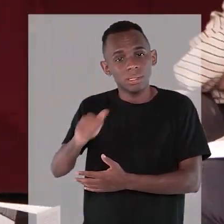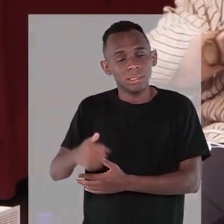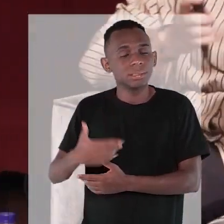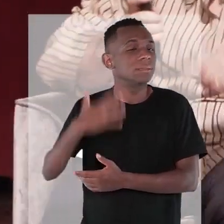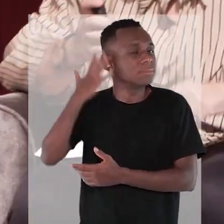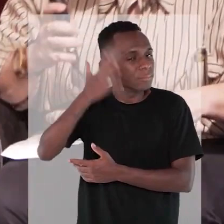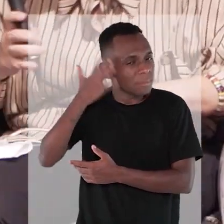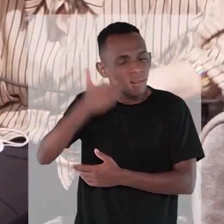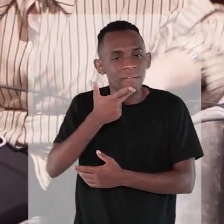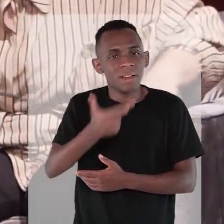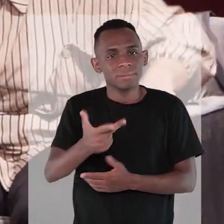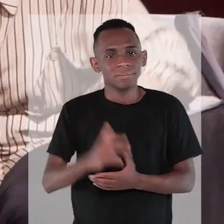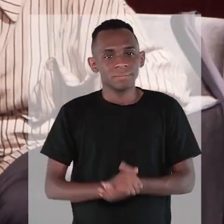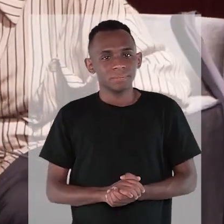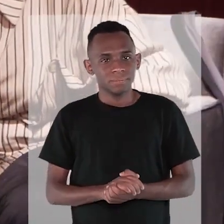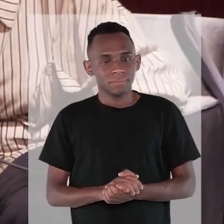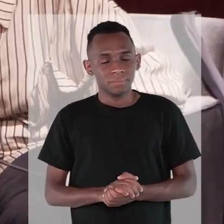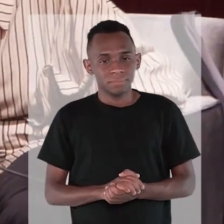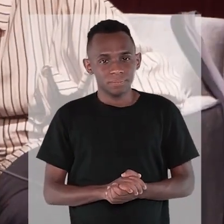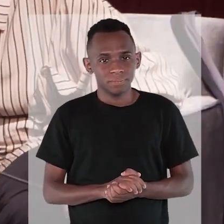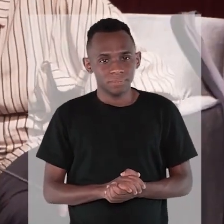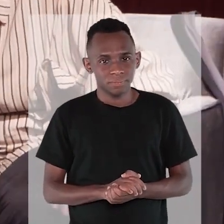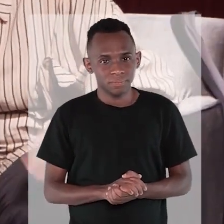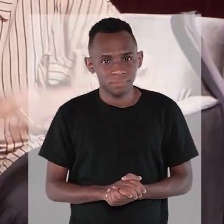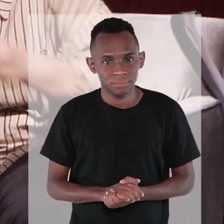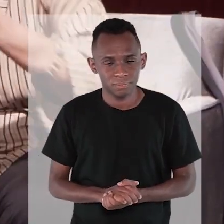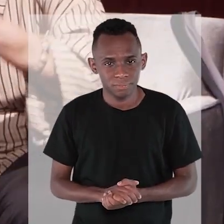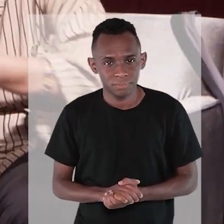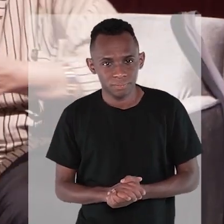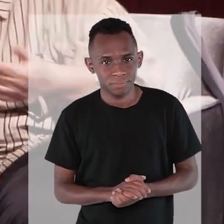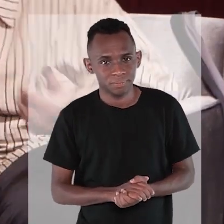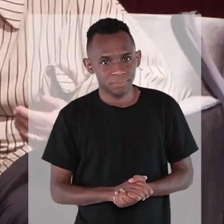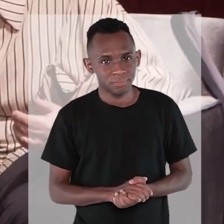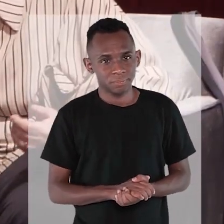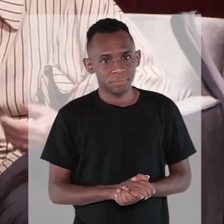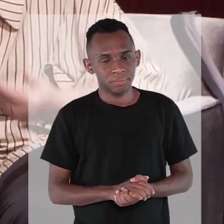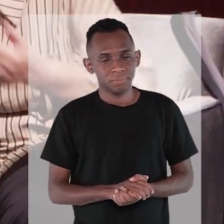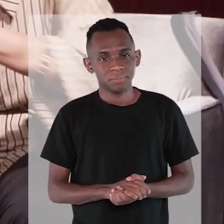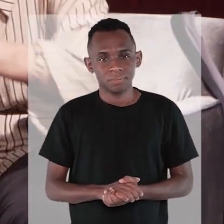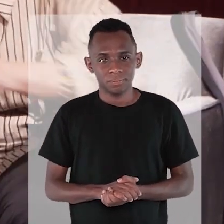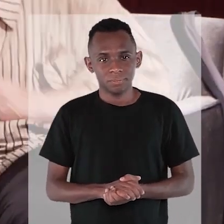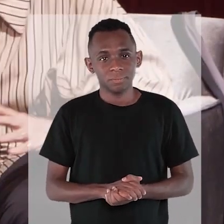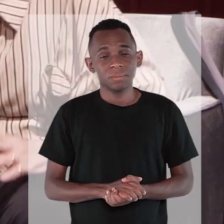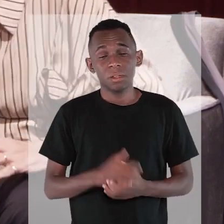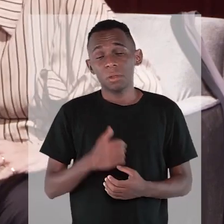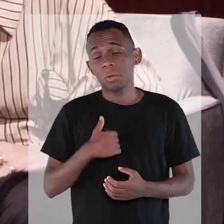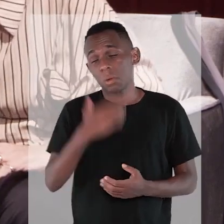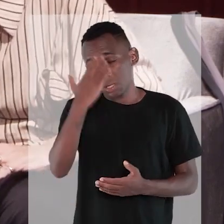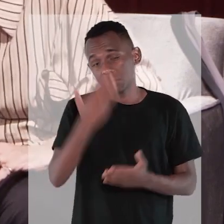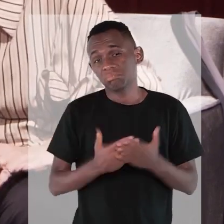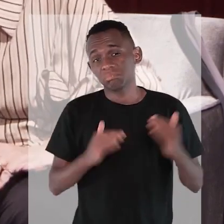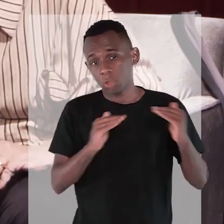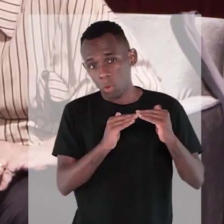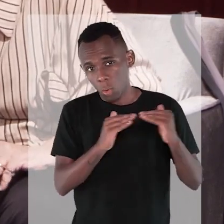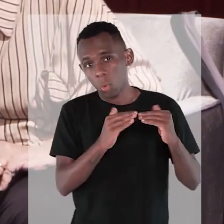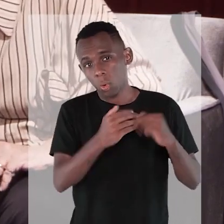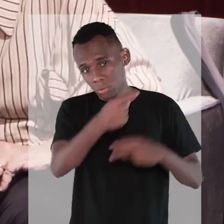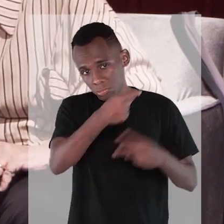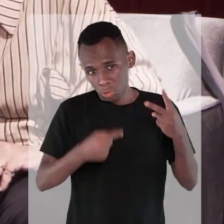A escritora e historiadora Heloísa Stalin assume a conversa. Eu acho que é isso mesmo que Newton e